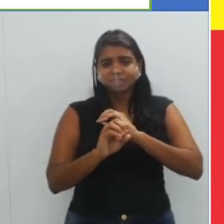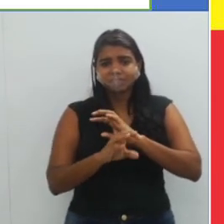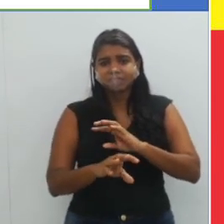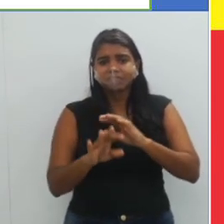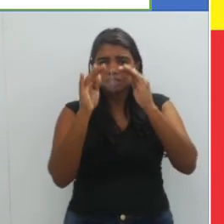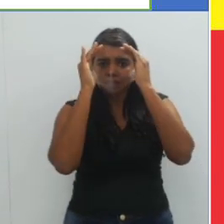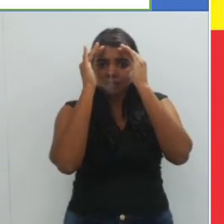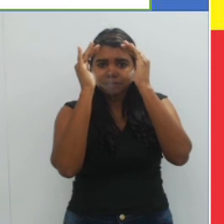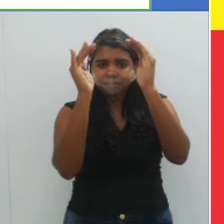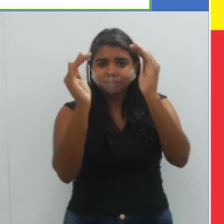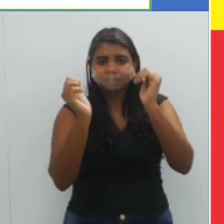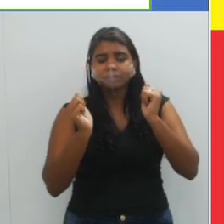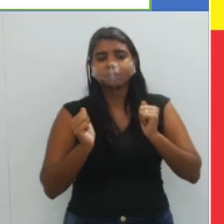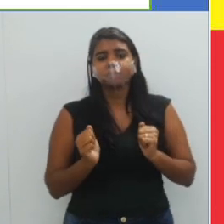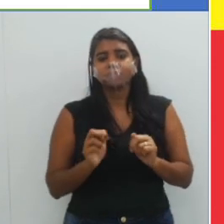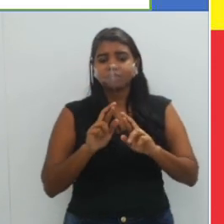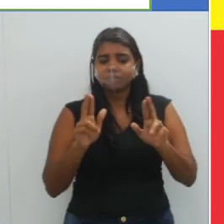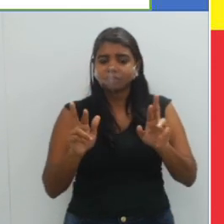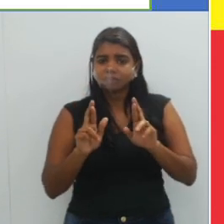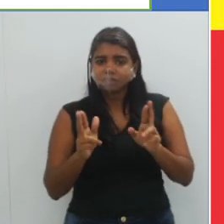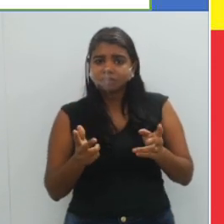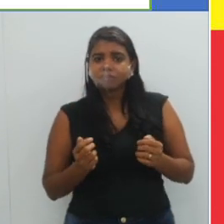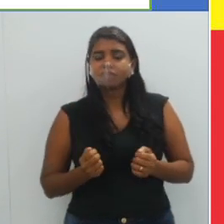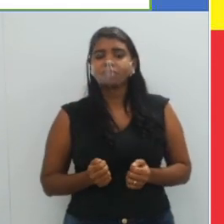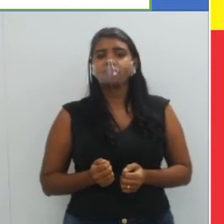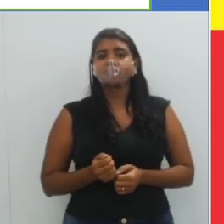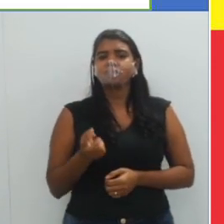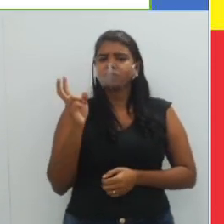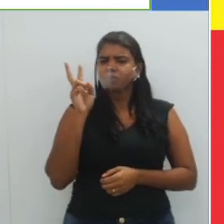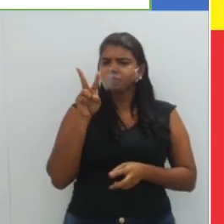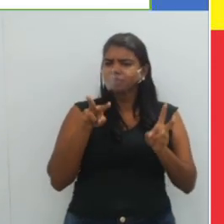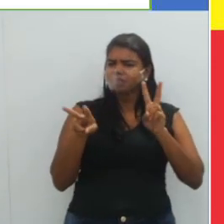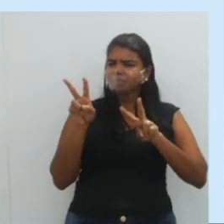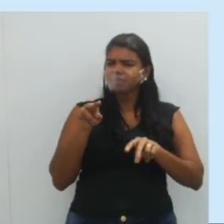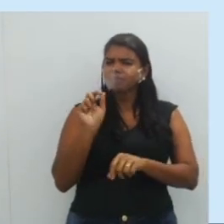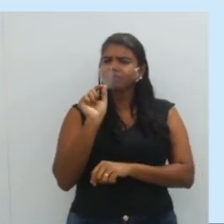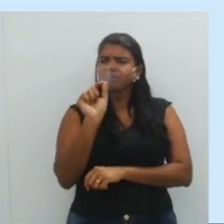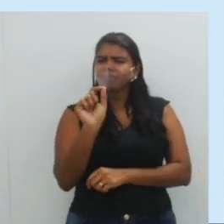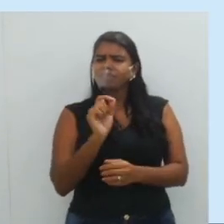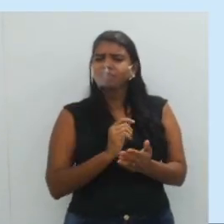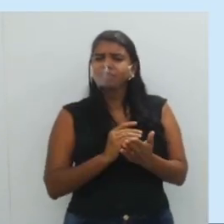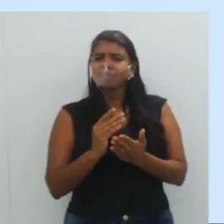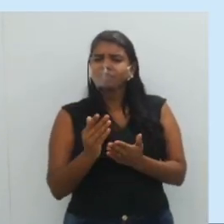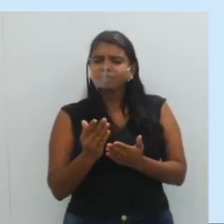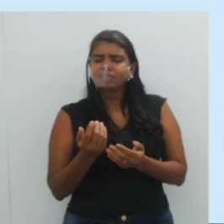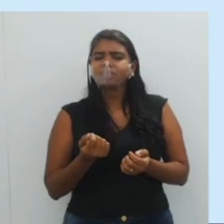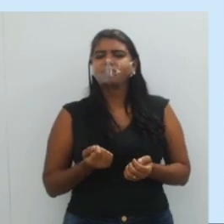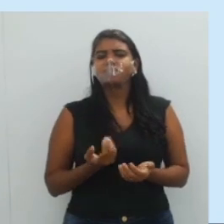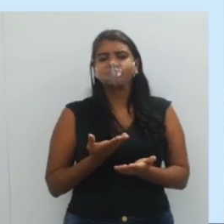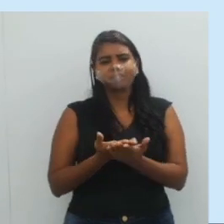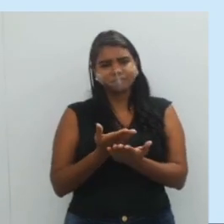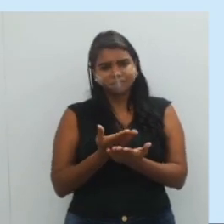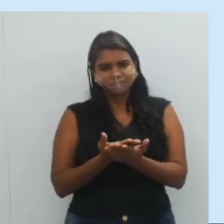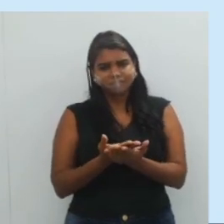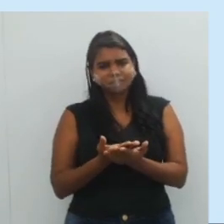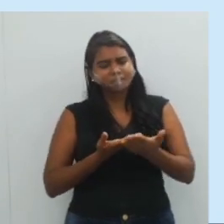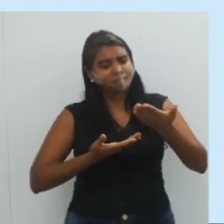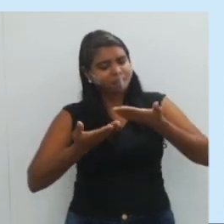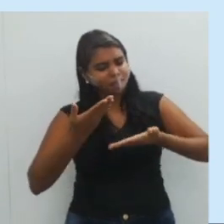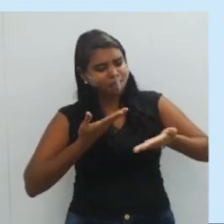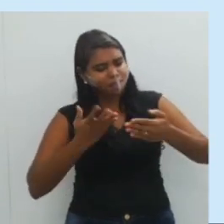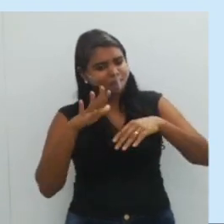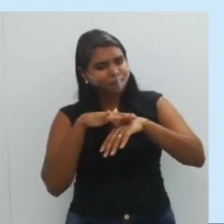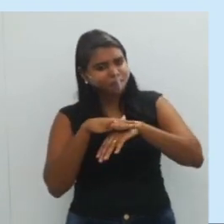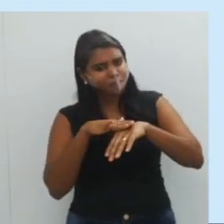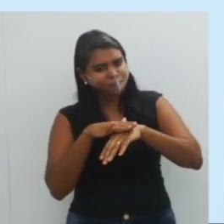ensinando-os a respeitar as diferenças. Vejam, observaram que desde o nosso início, em nossa